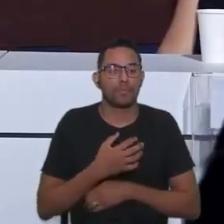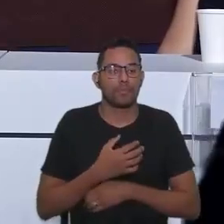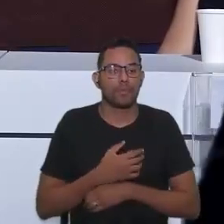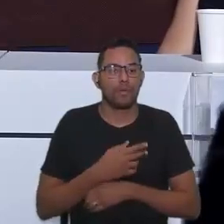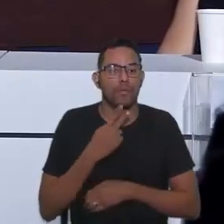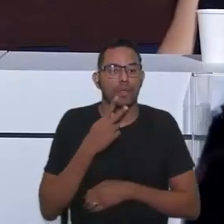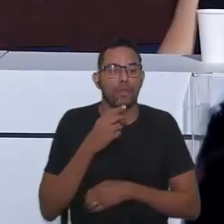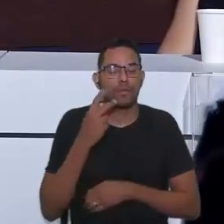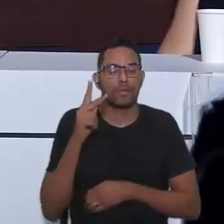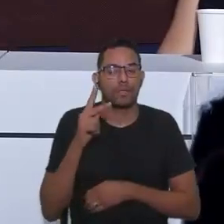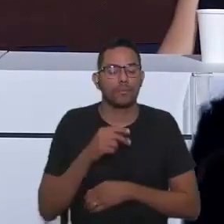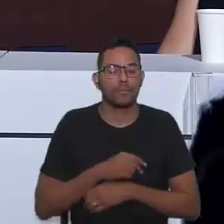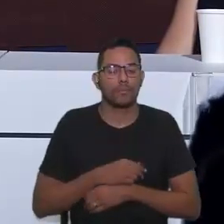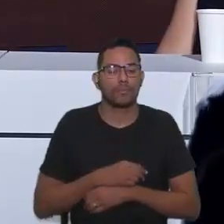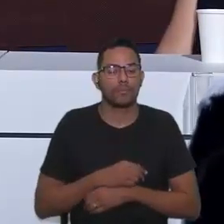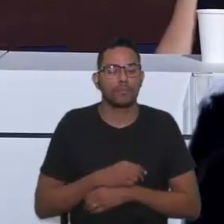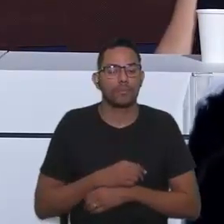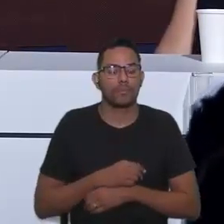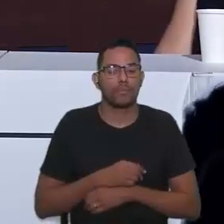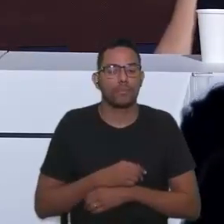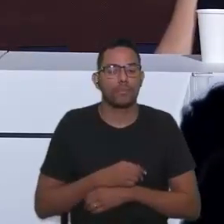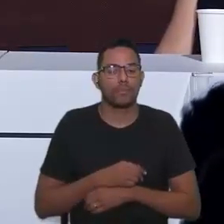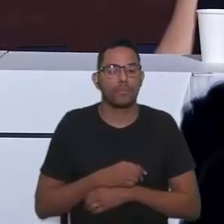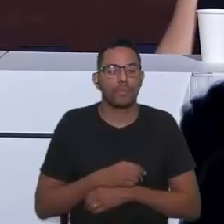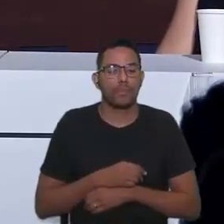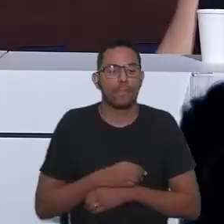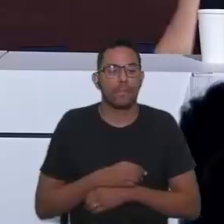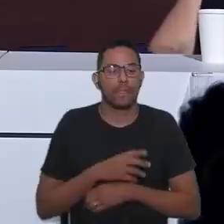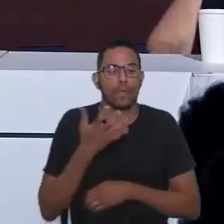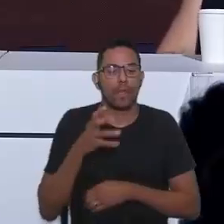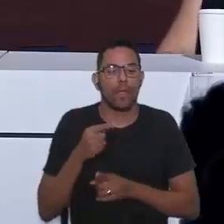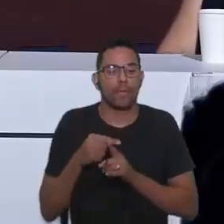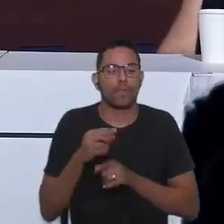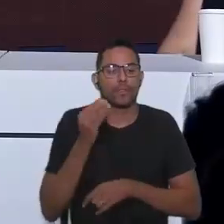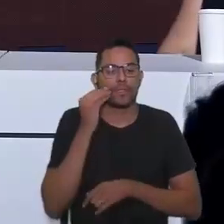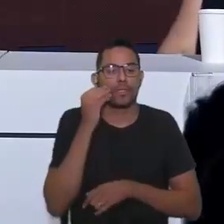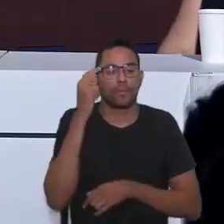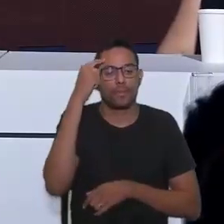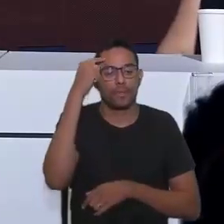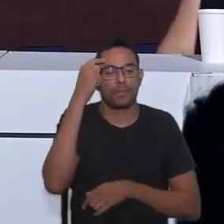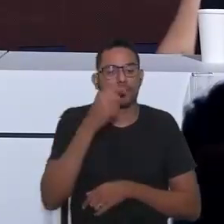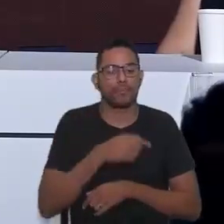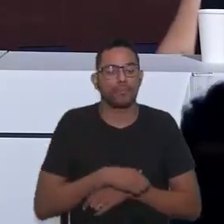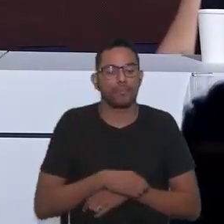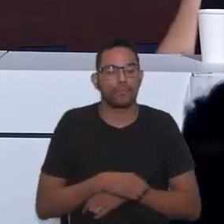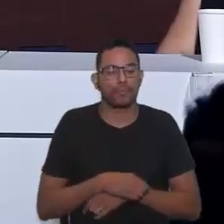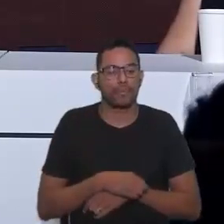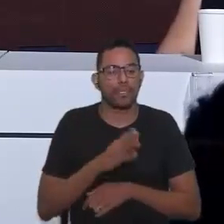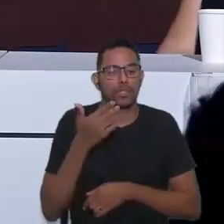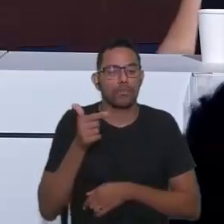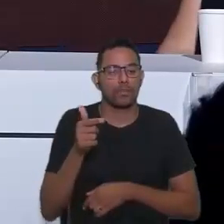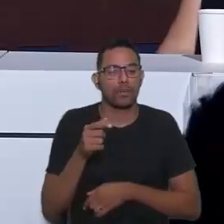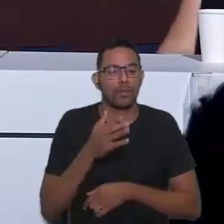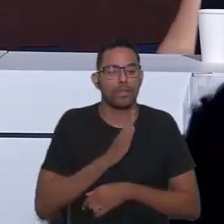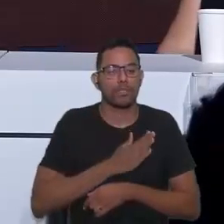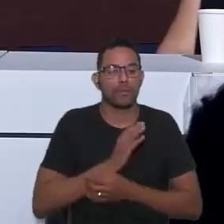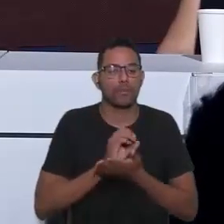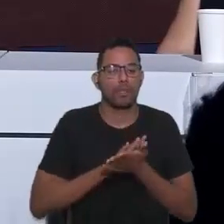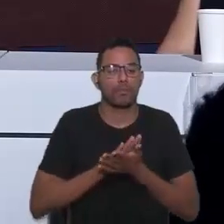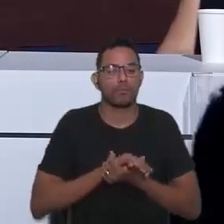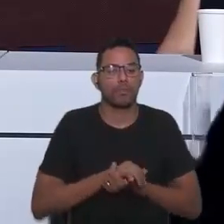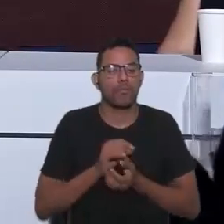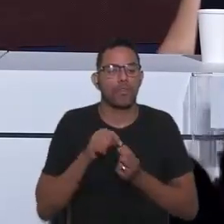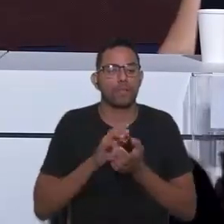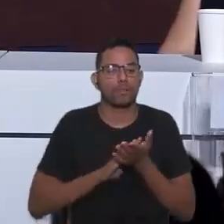de falar com ela. E eu não queria, porque eu tento ser racional. Como eu já nem tenho coração nem nada, e eu